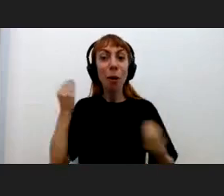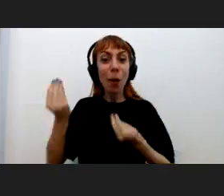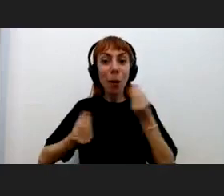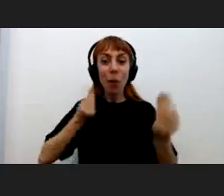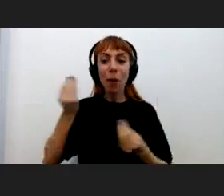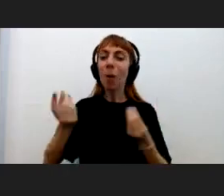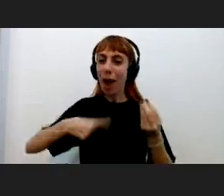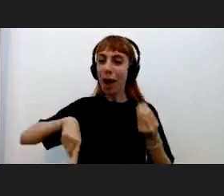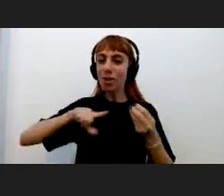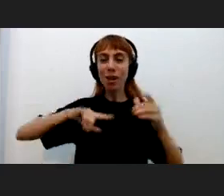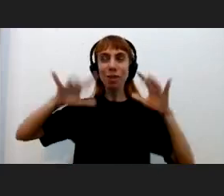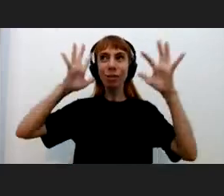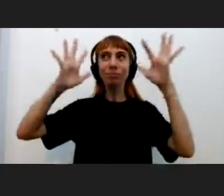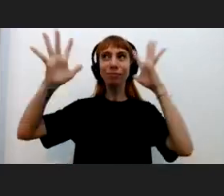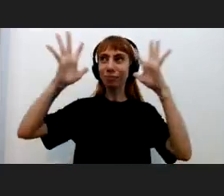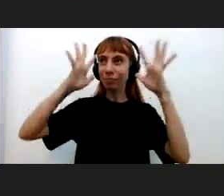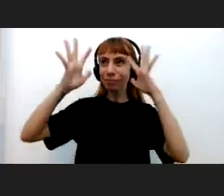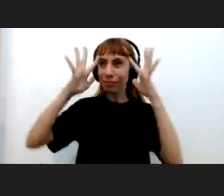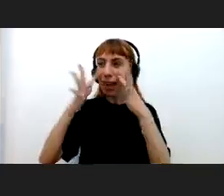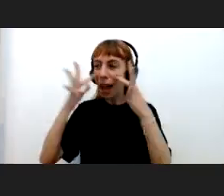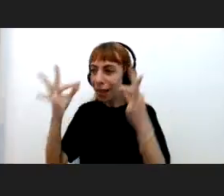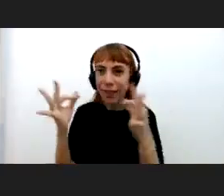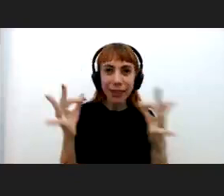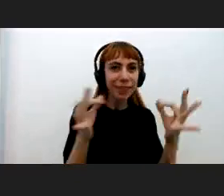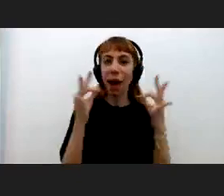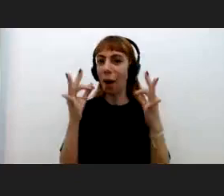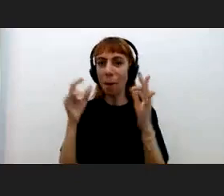levar. Porque é um sistema que